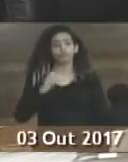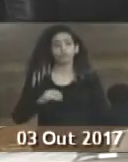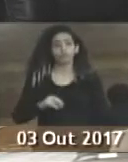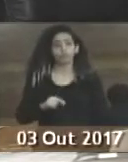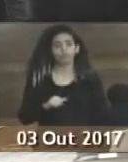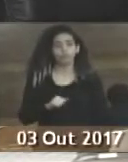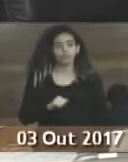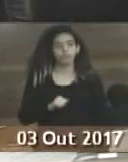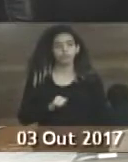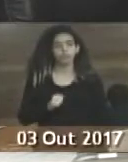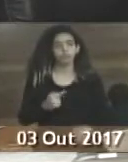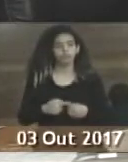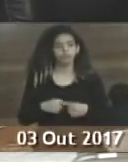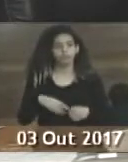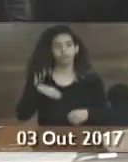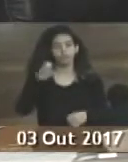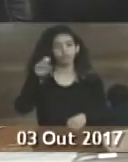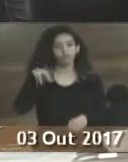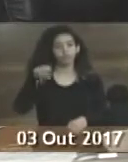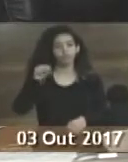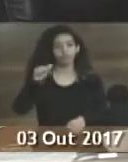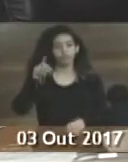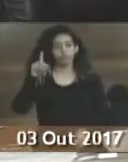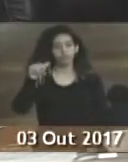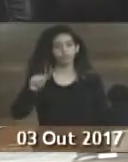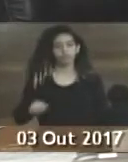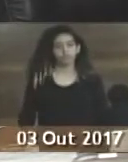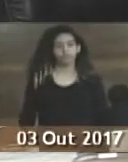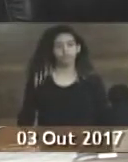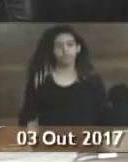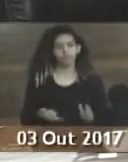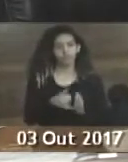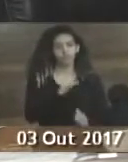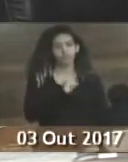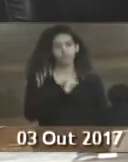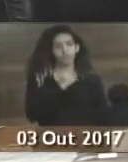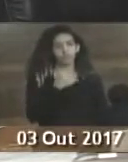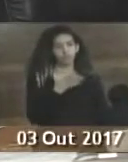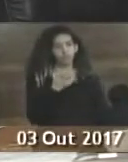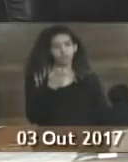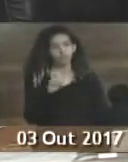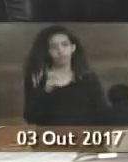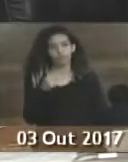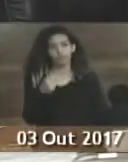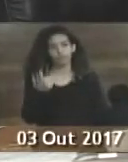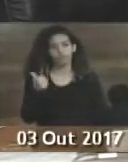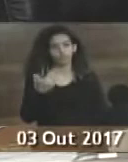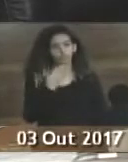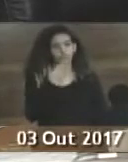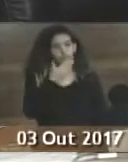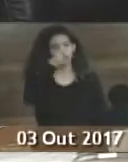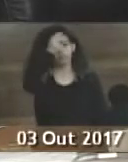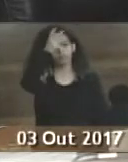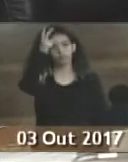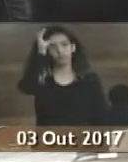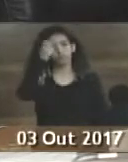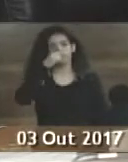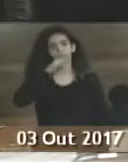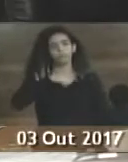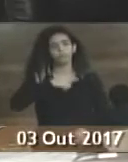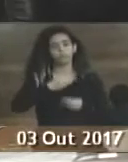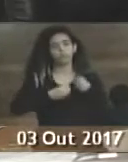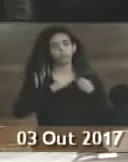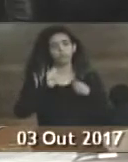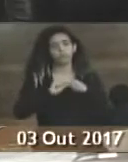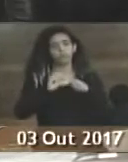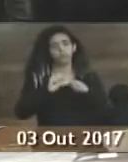da Mangueira, no bairro Enseada. Indicação número 4561/17, indicando ao prefeito um estudo de viabilidade técnica